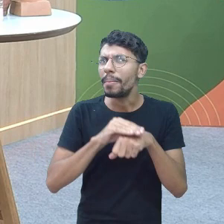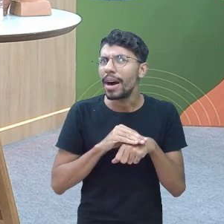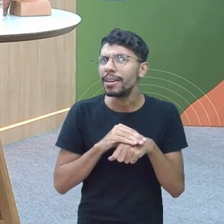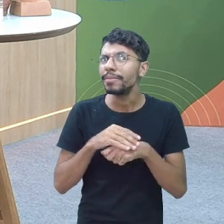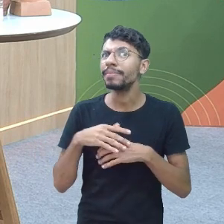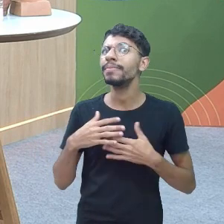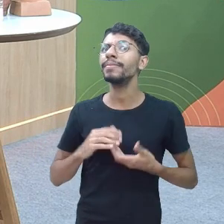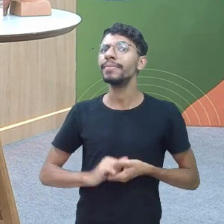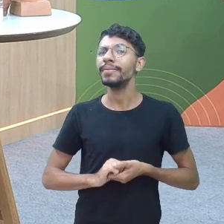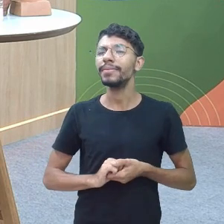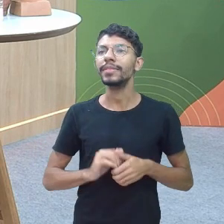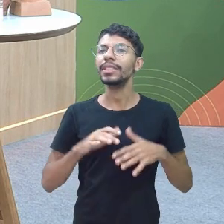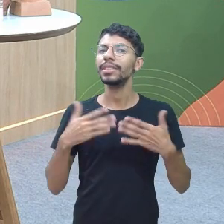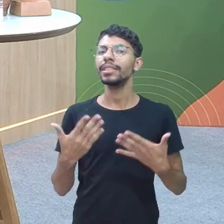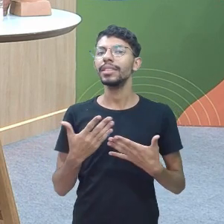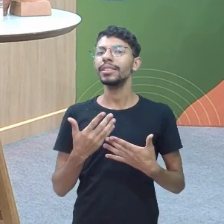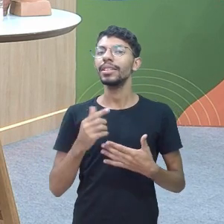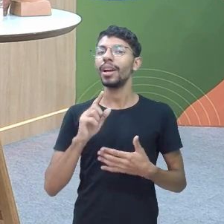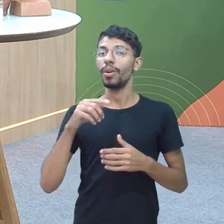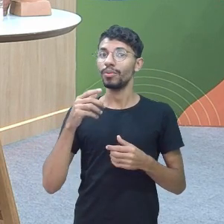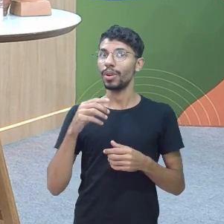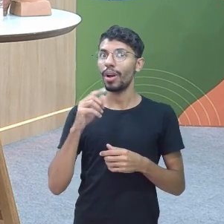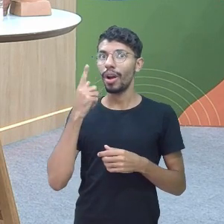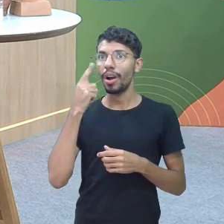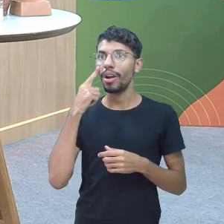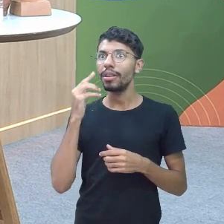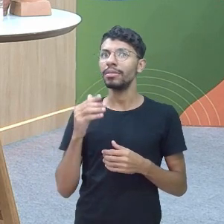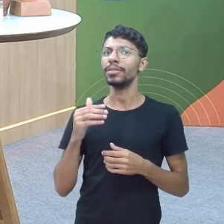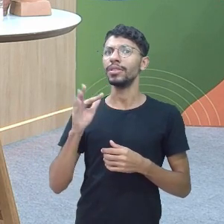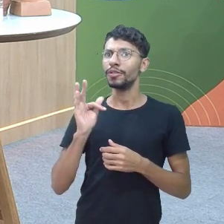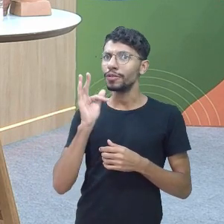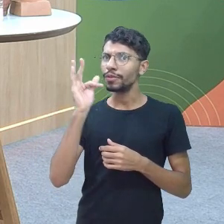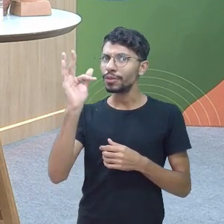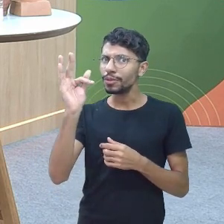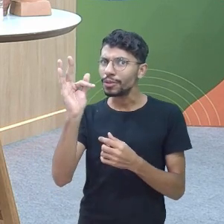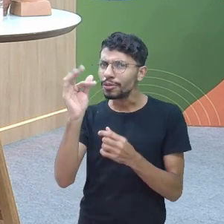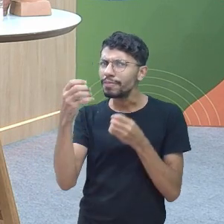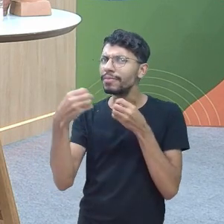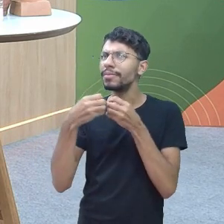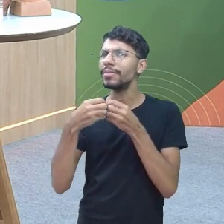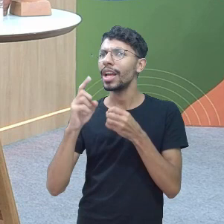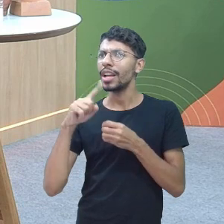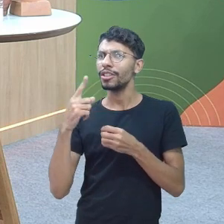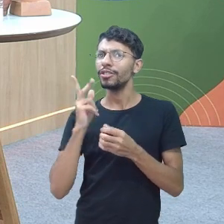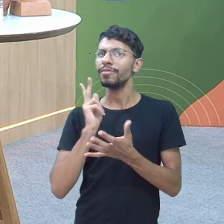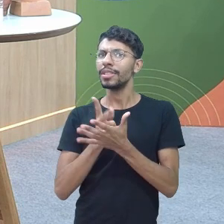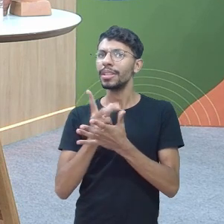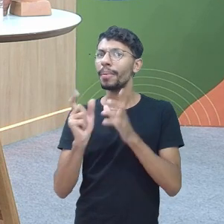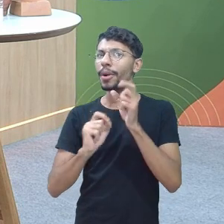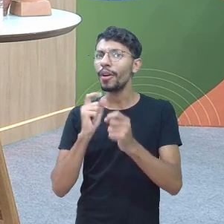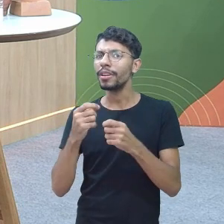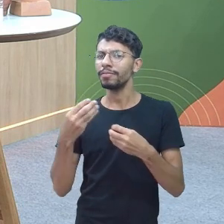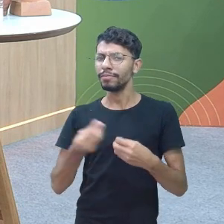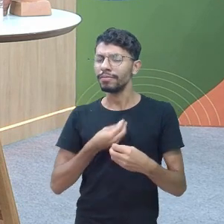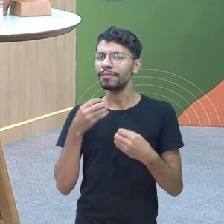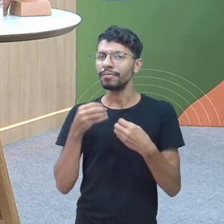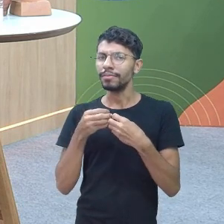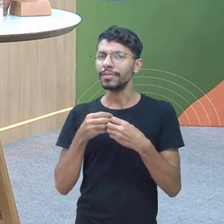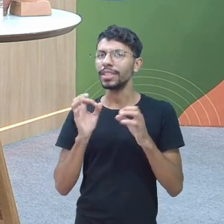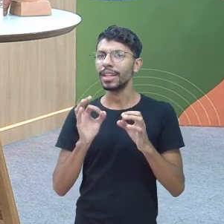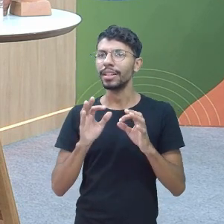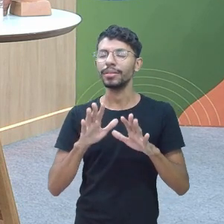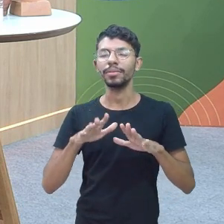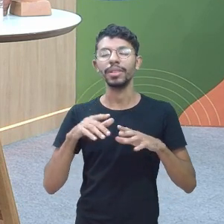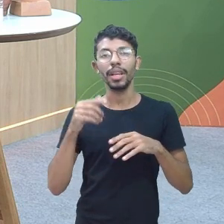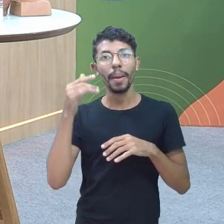logo vão estar todas presentes aí na nossa tela. Imagine a sua atividade. Imagine aquela sua foto.